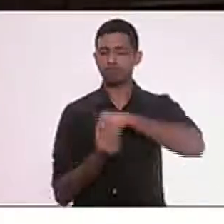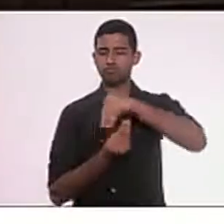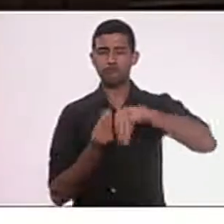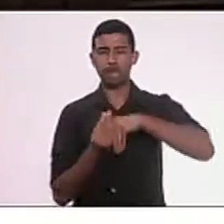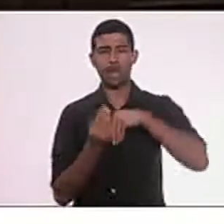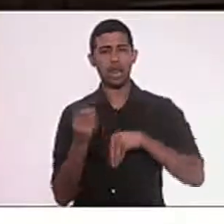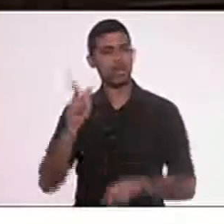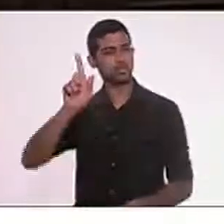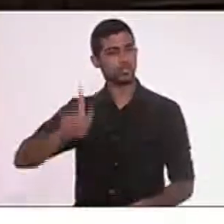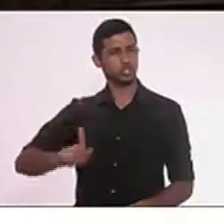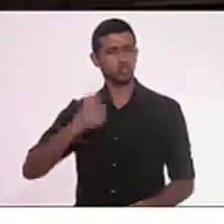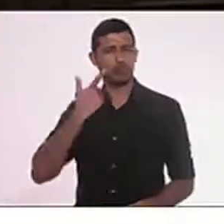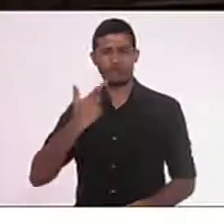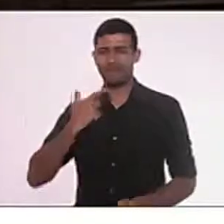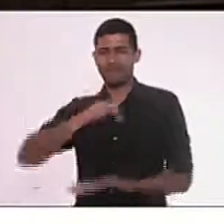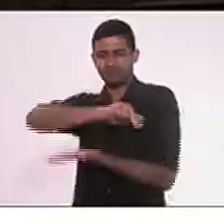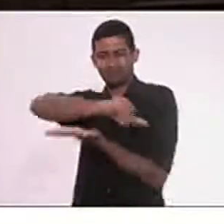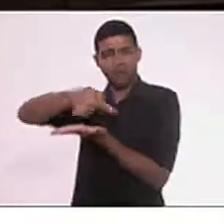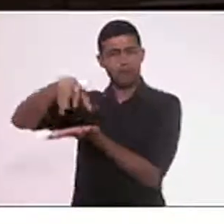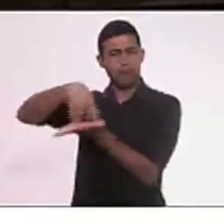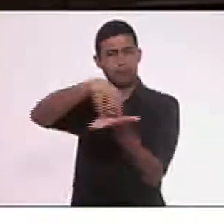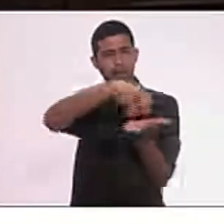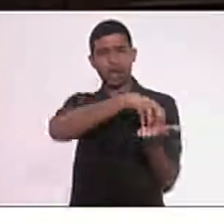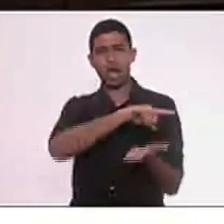gestores em várias áreas, gestores